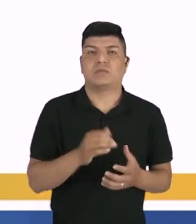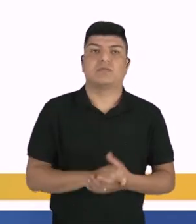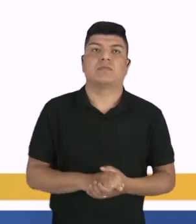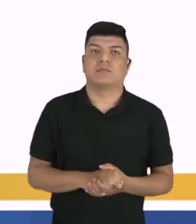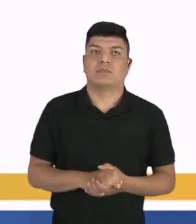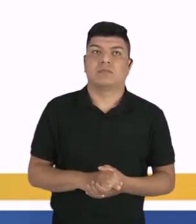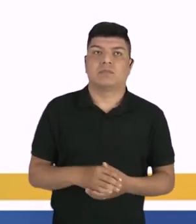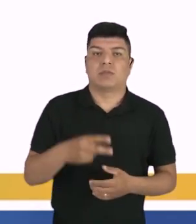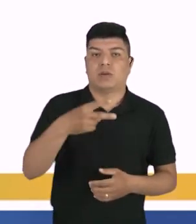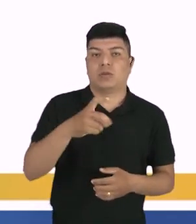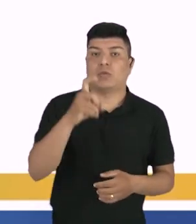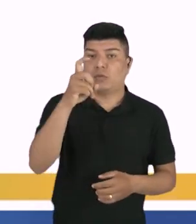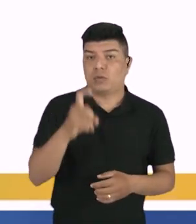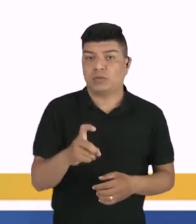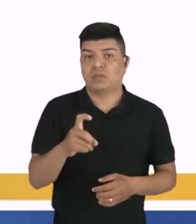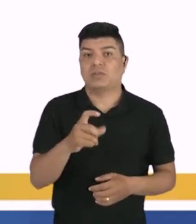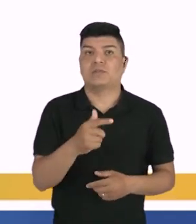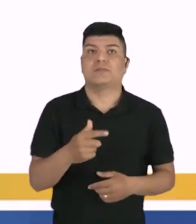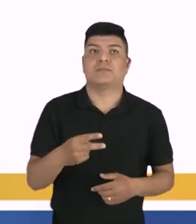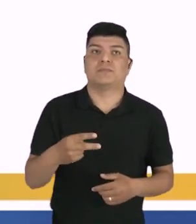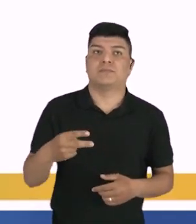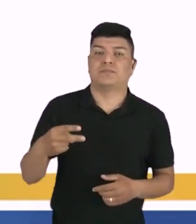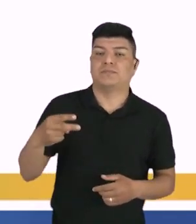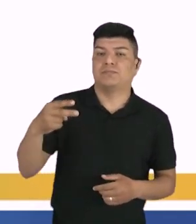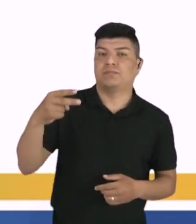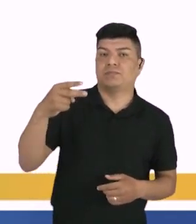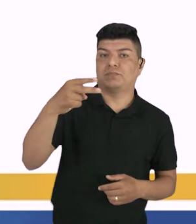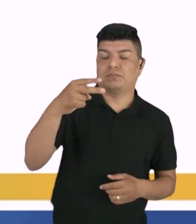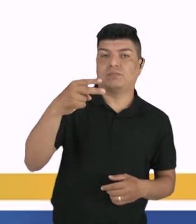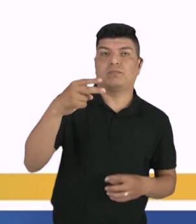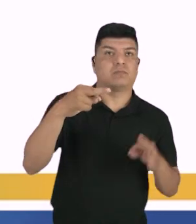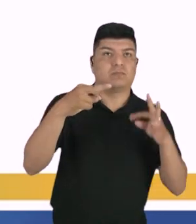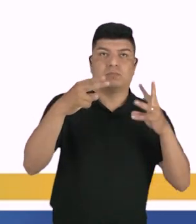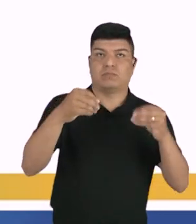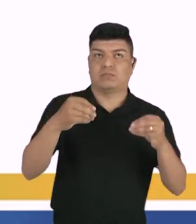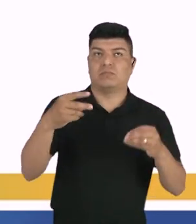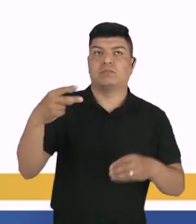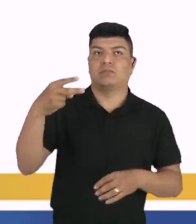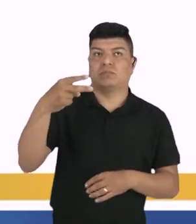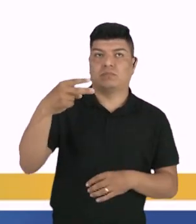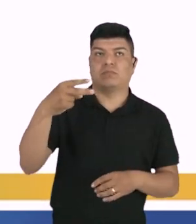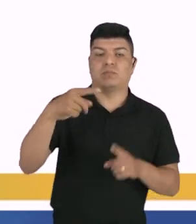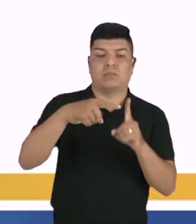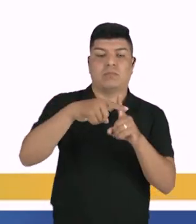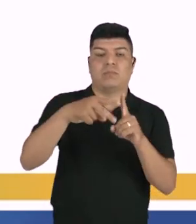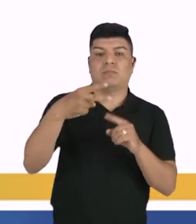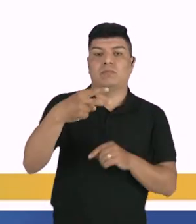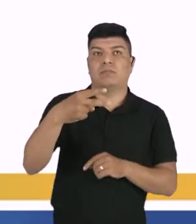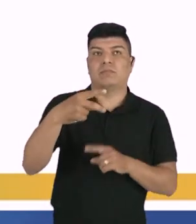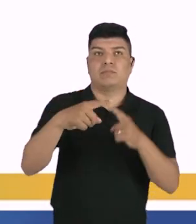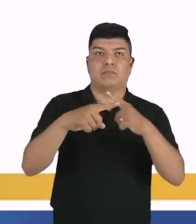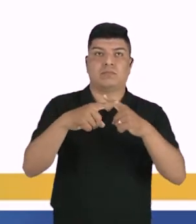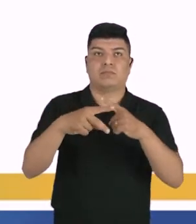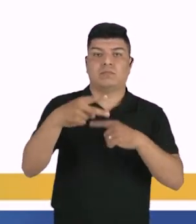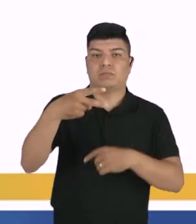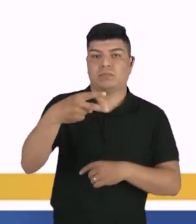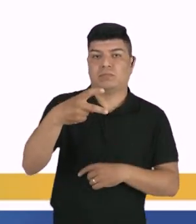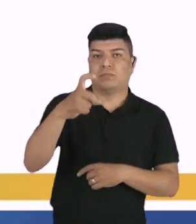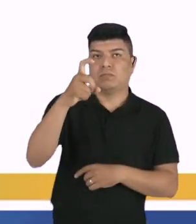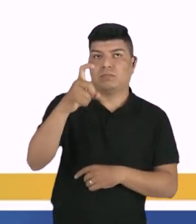Então fica 2x ao quadrado, mas é o 2x todo ao quadrado, viu? Mais 2 vezes o